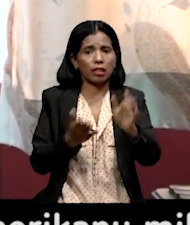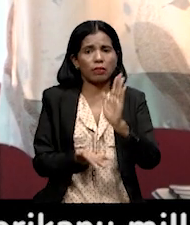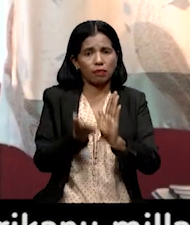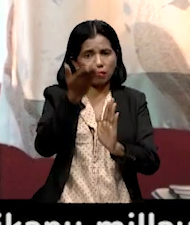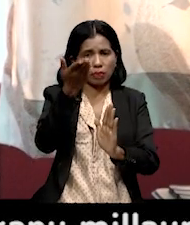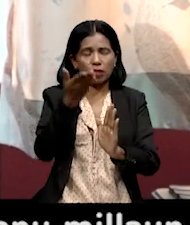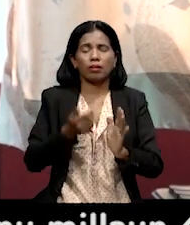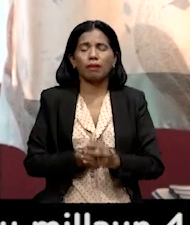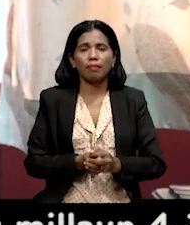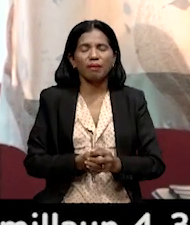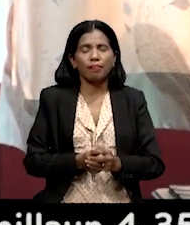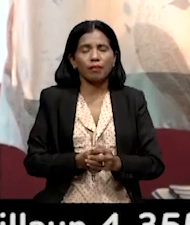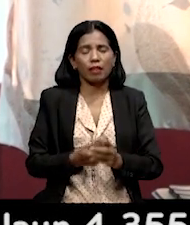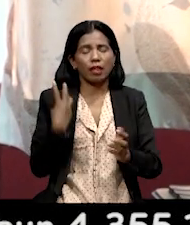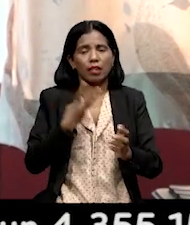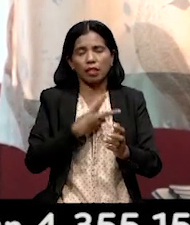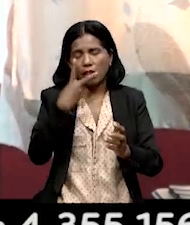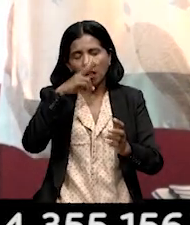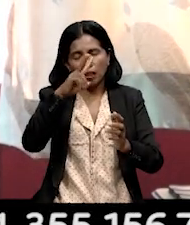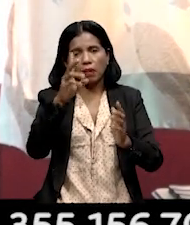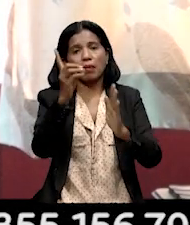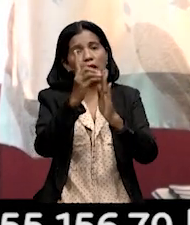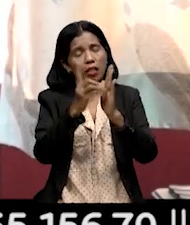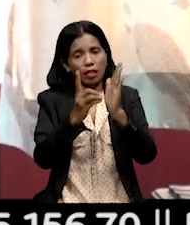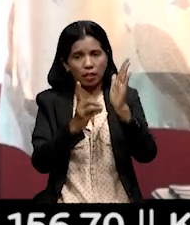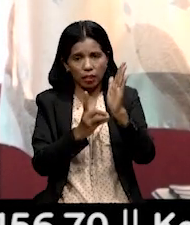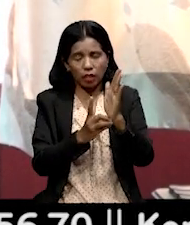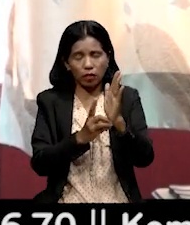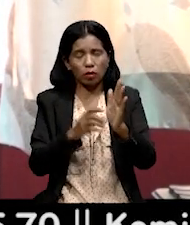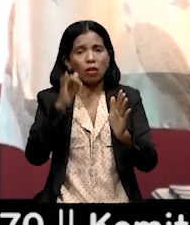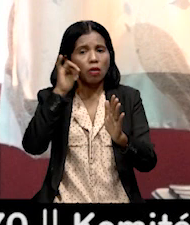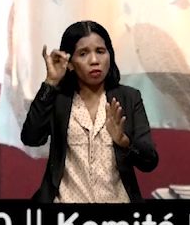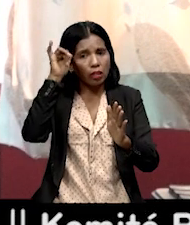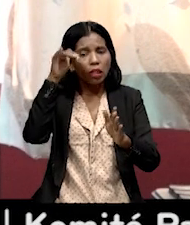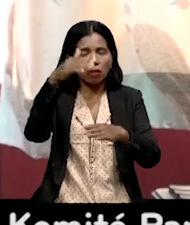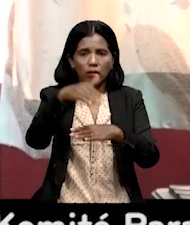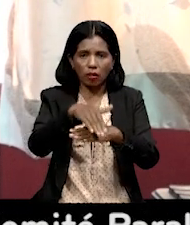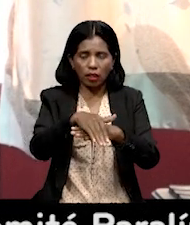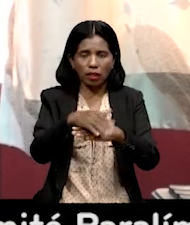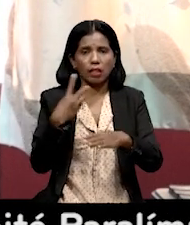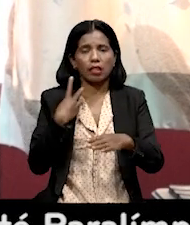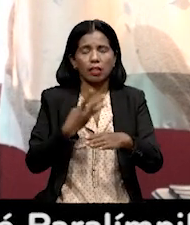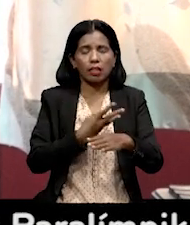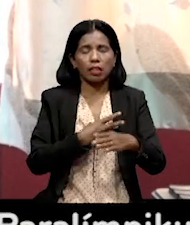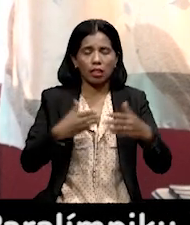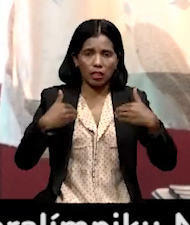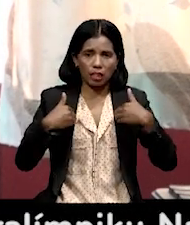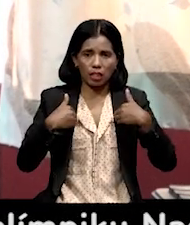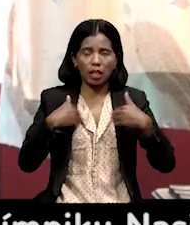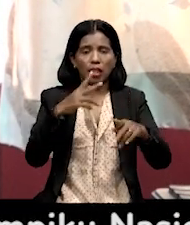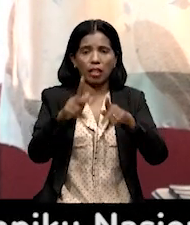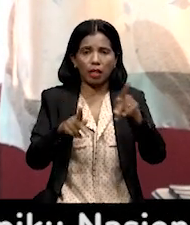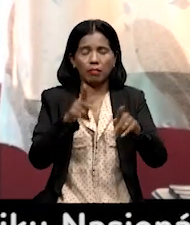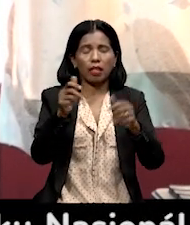se itareba dados, itene estatística até da Horsei Cloraic, ita iha